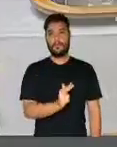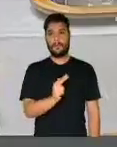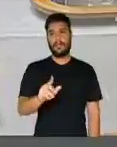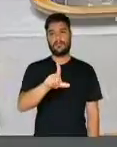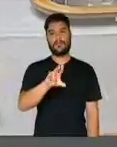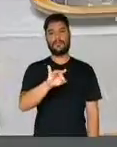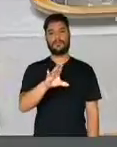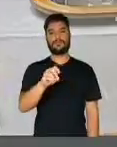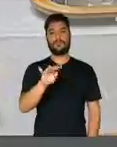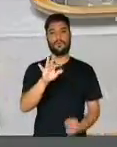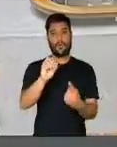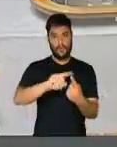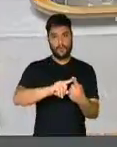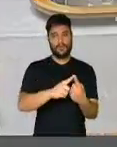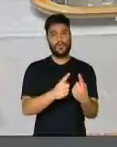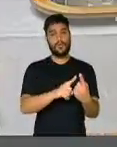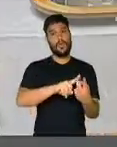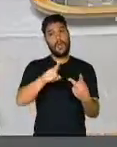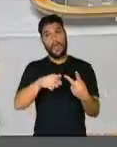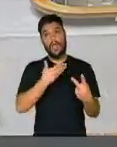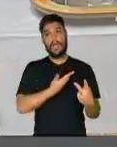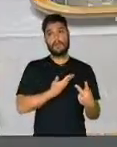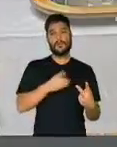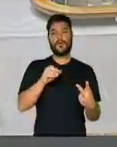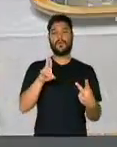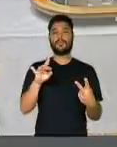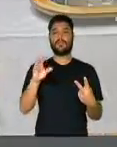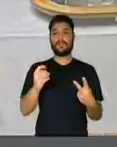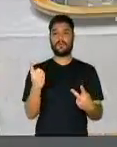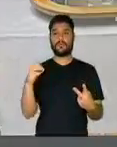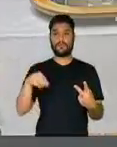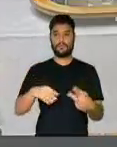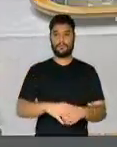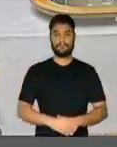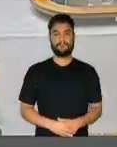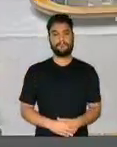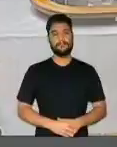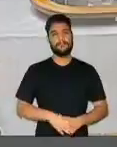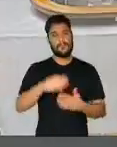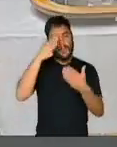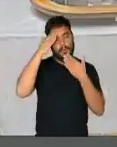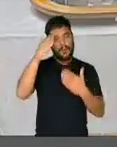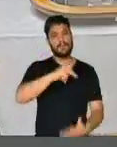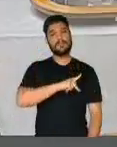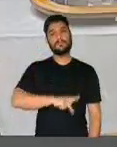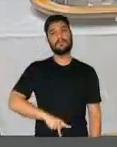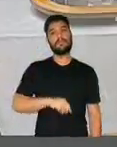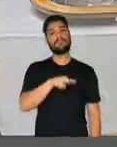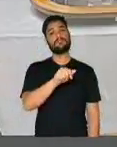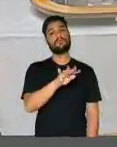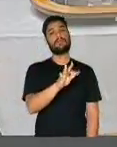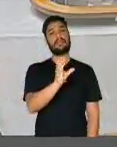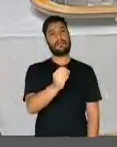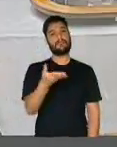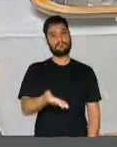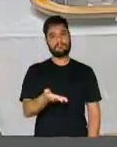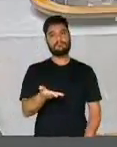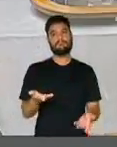Dirige a tribuna um minuto para o nosso amigo Rodrigo. Agradeço, presidente Manato. Quero aqui